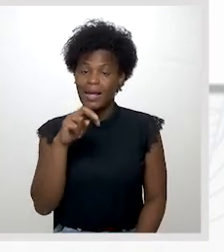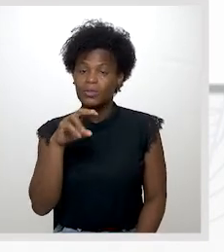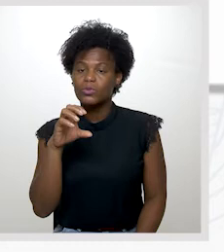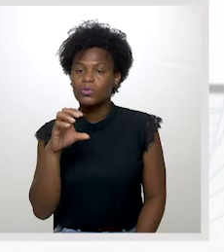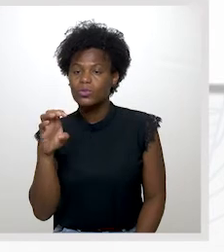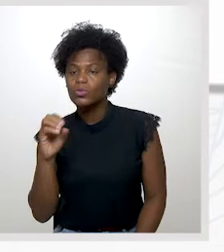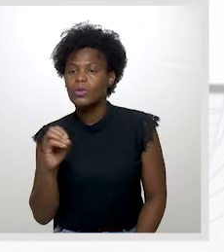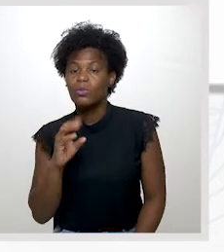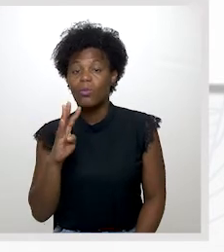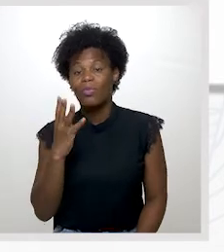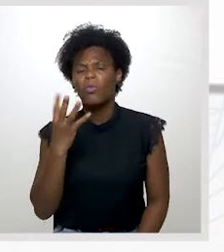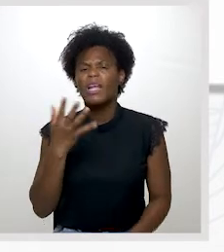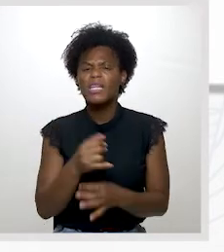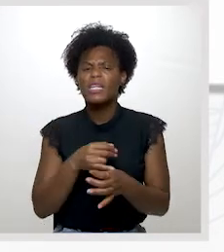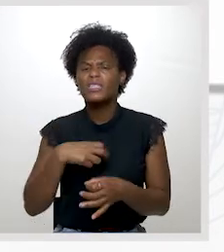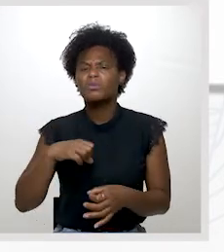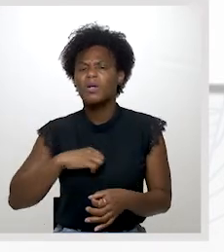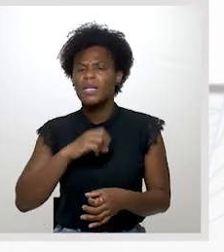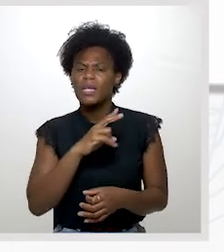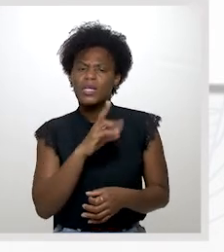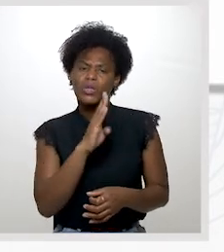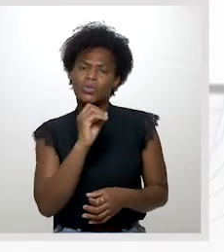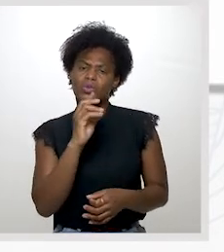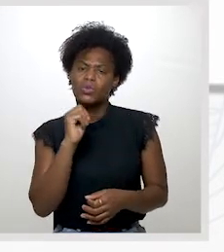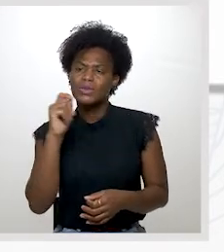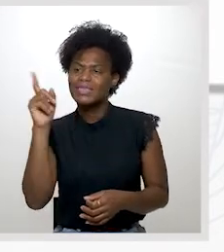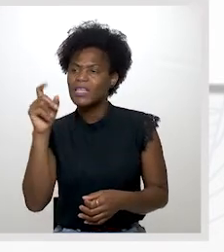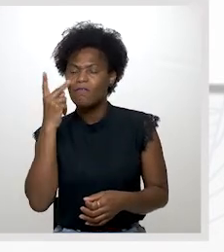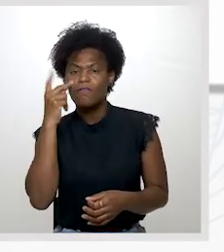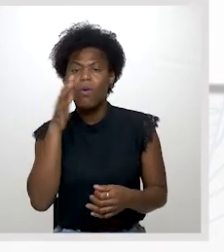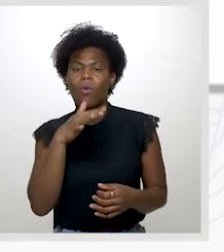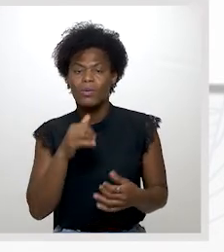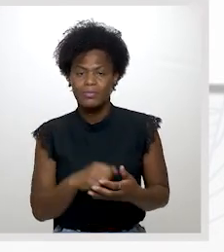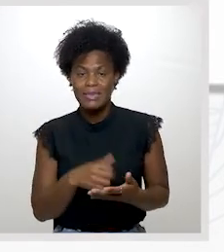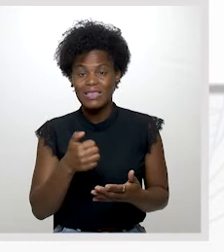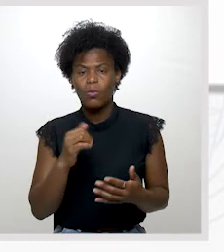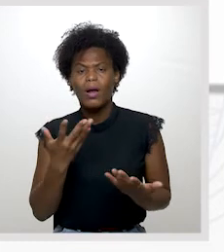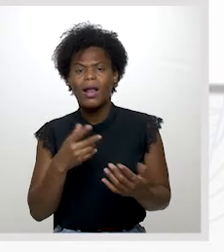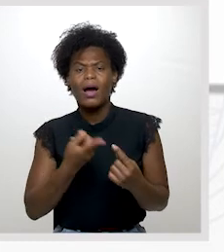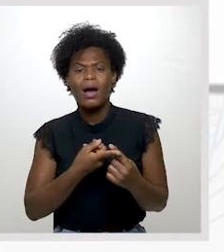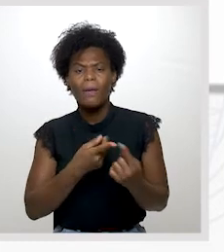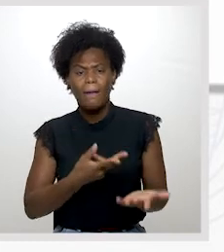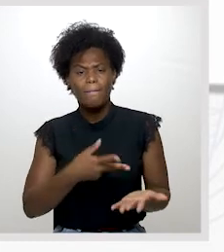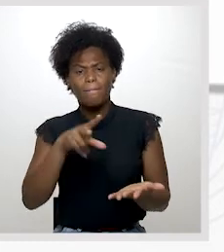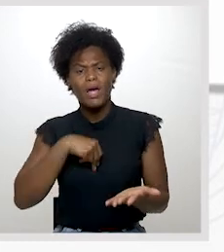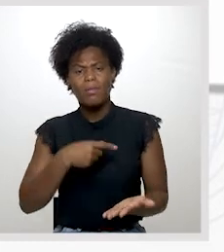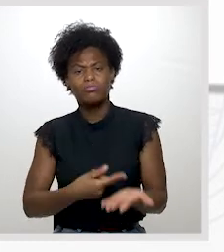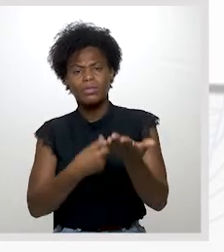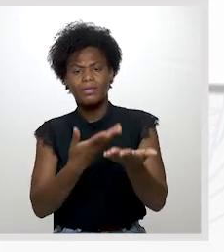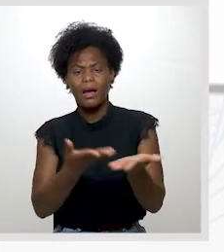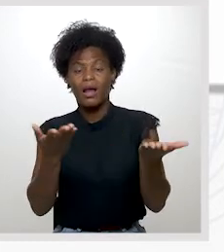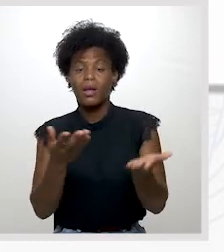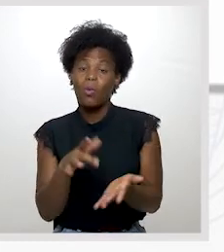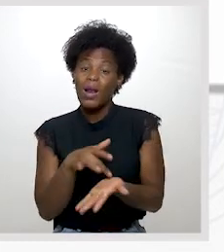ilha espanhola viveu José Saramago. 5. Em que ano foi agraciado com o Prêmio Nobel